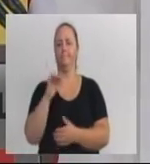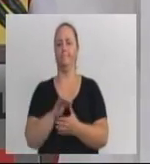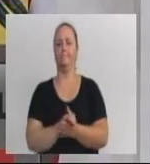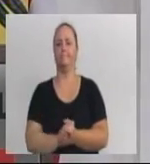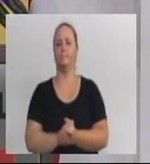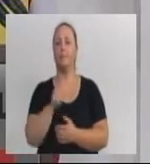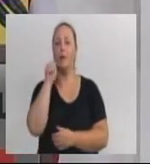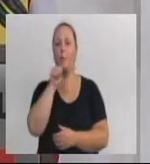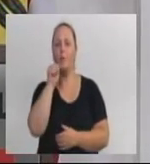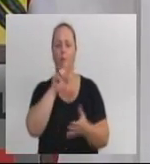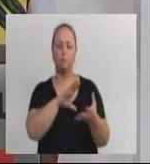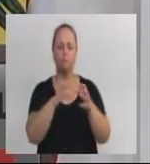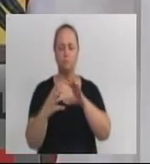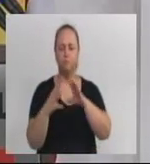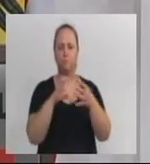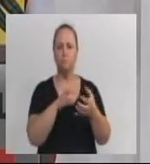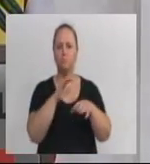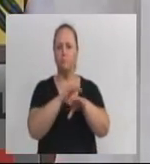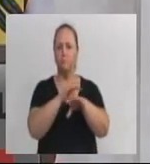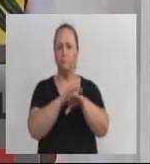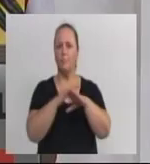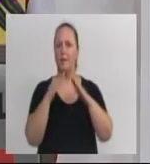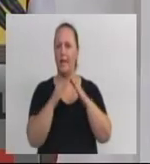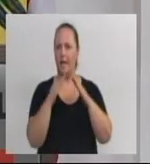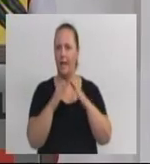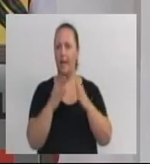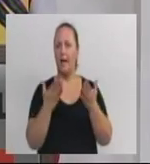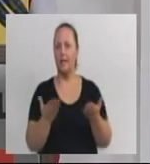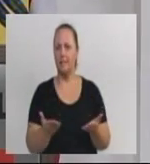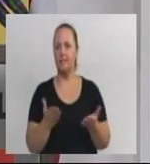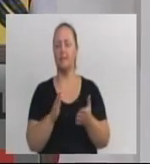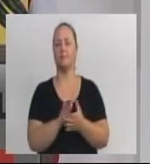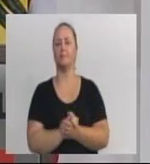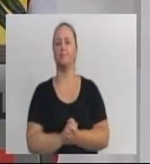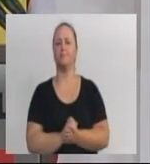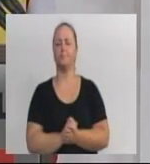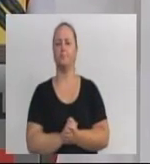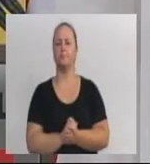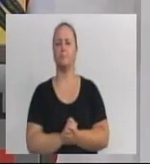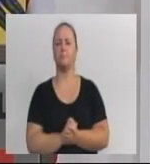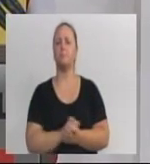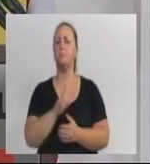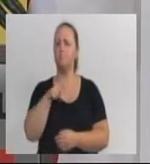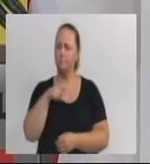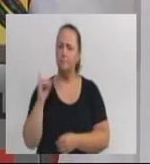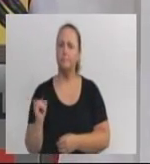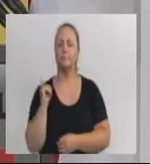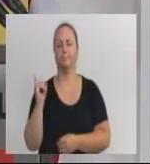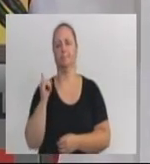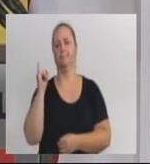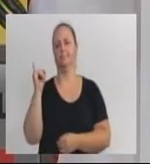mulheres artesãs também. É isso que eu queria falar. Tá? Isso que é importante.